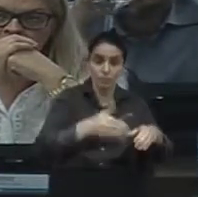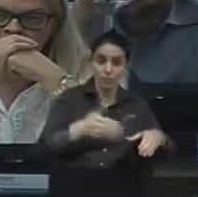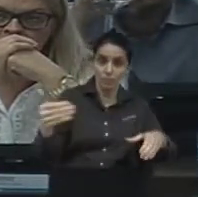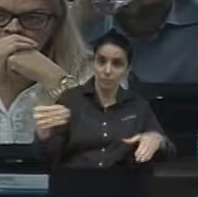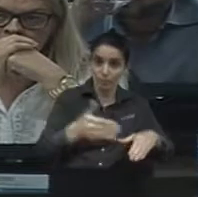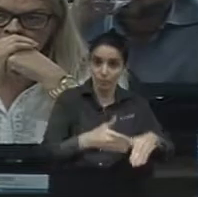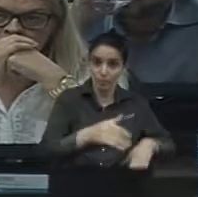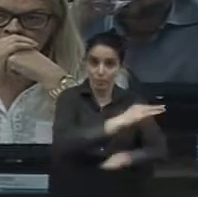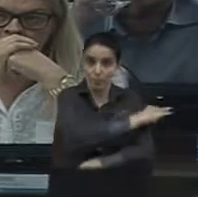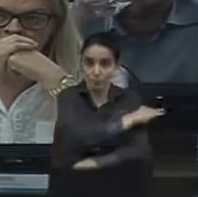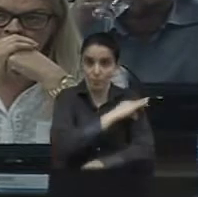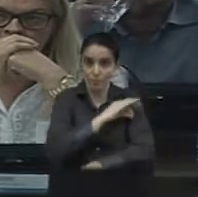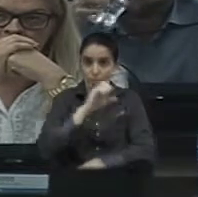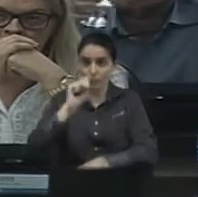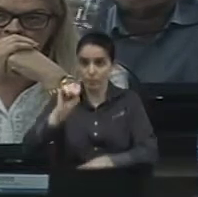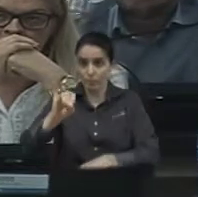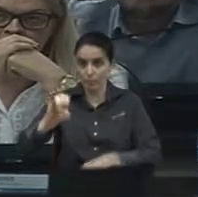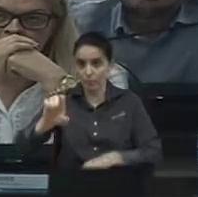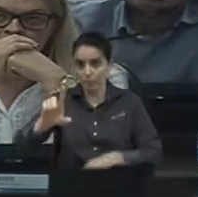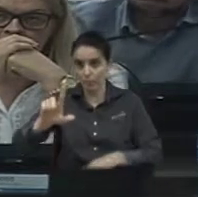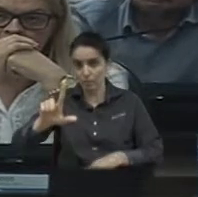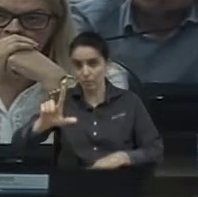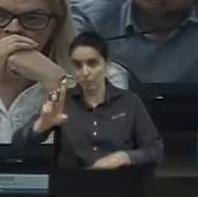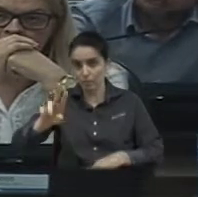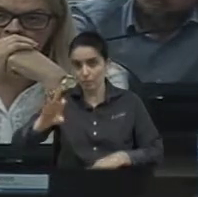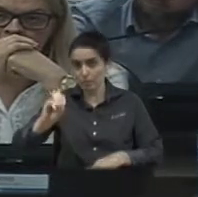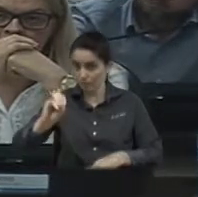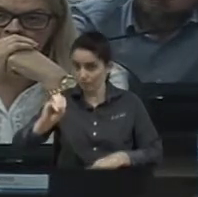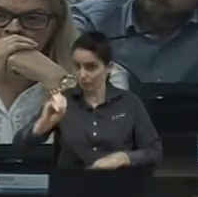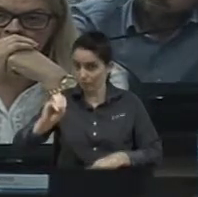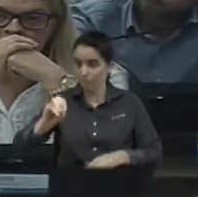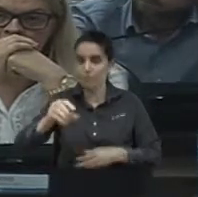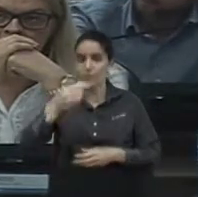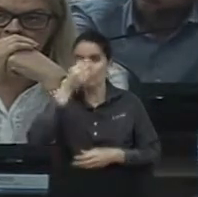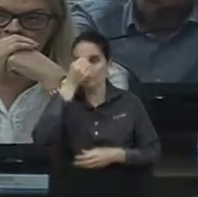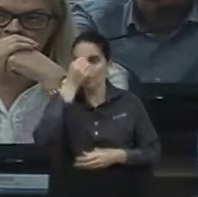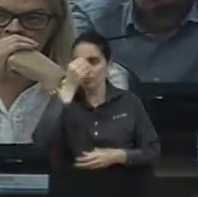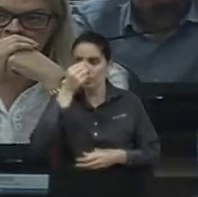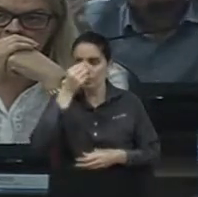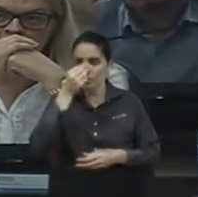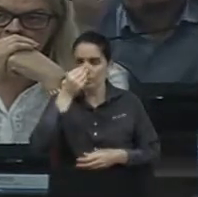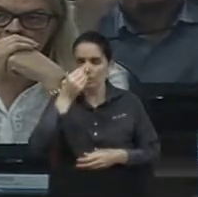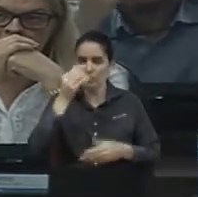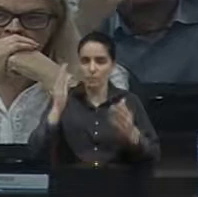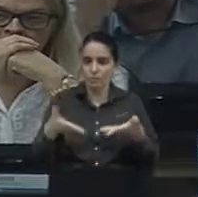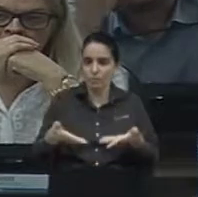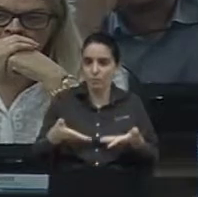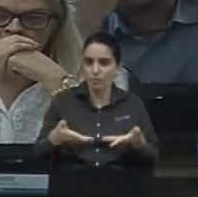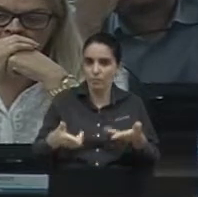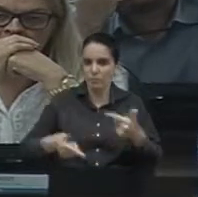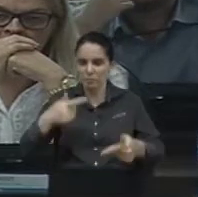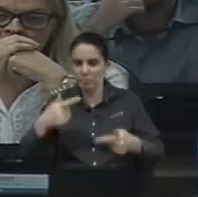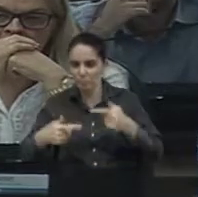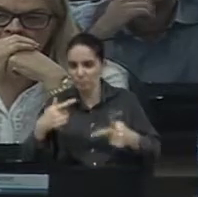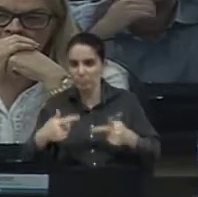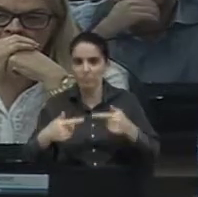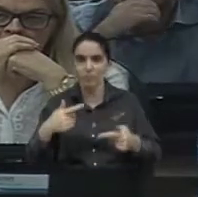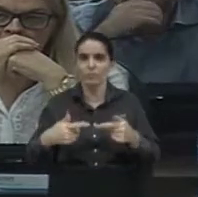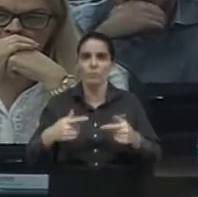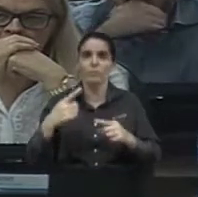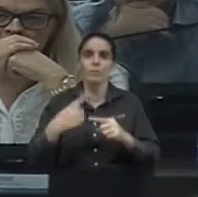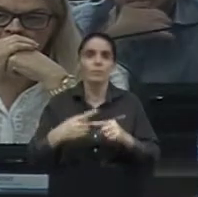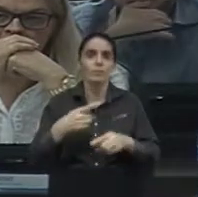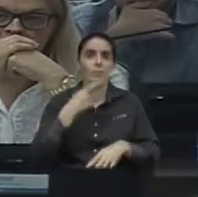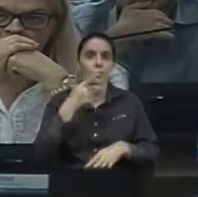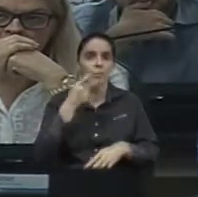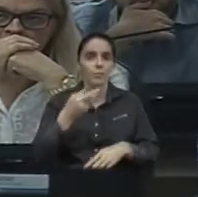gestão do Silvio Félix. Então não venham vocês querendo fazer política em cima do que foi